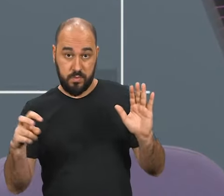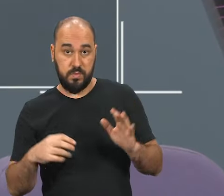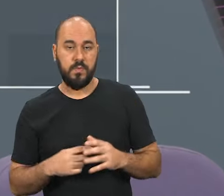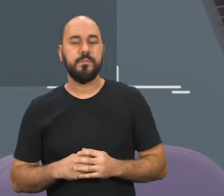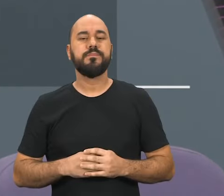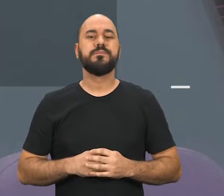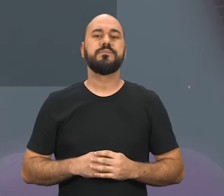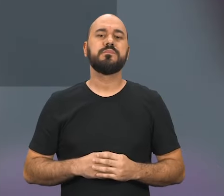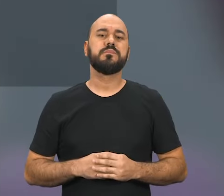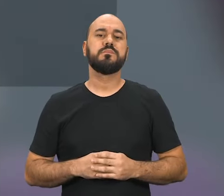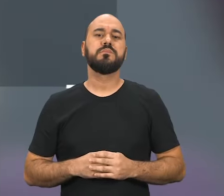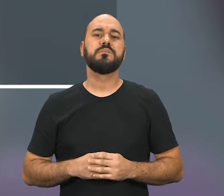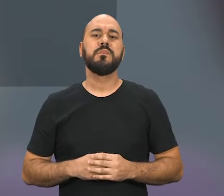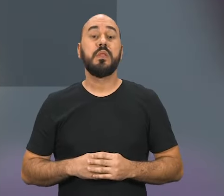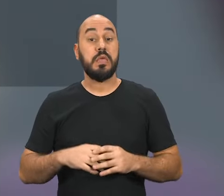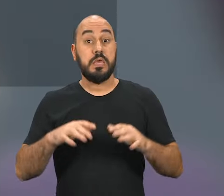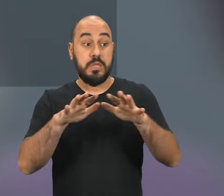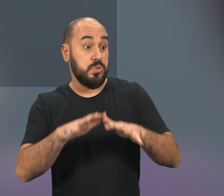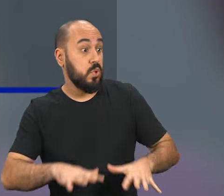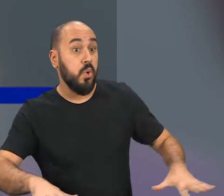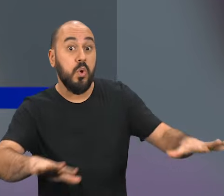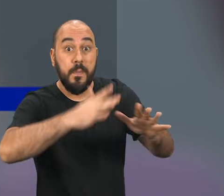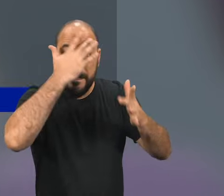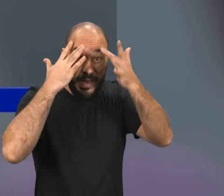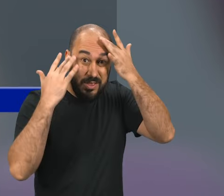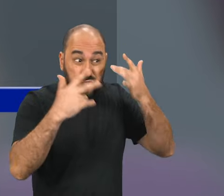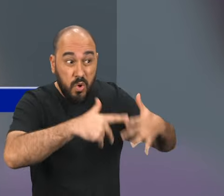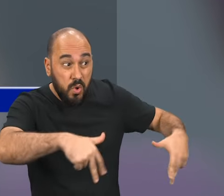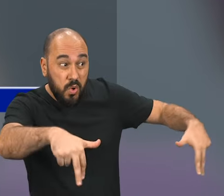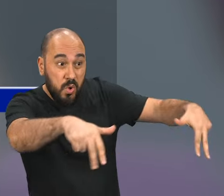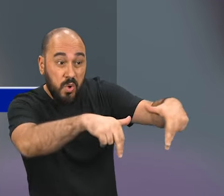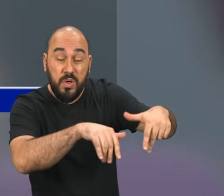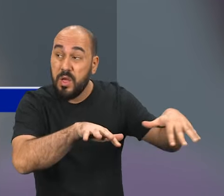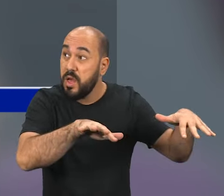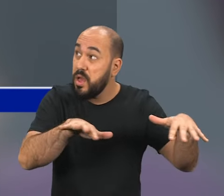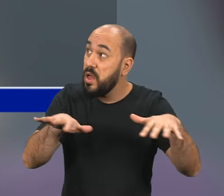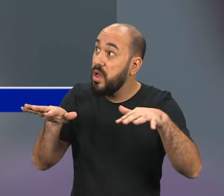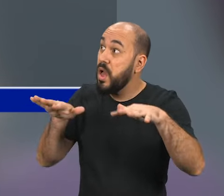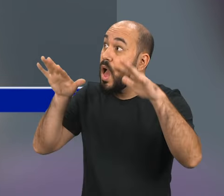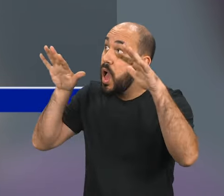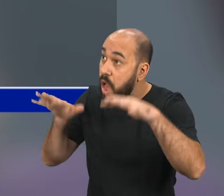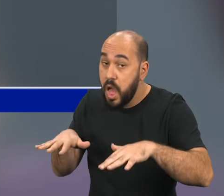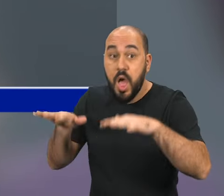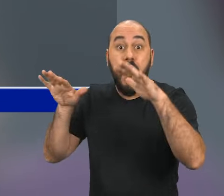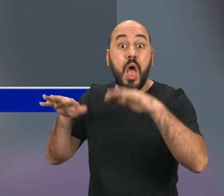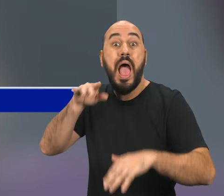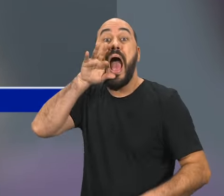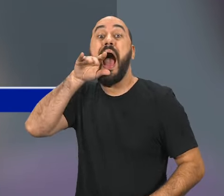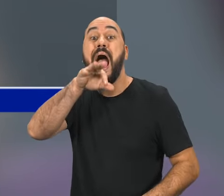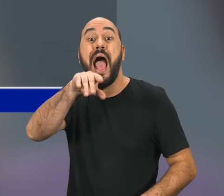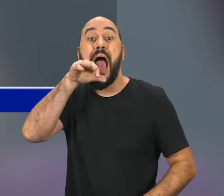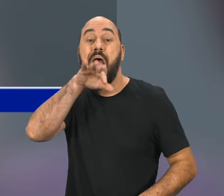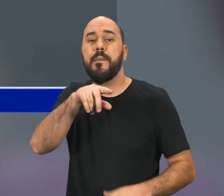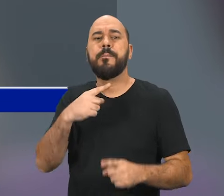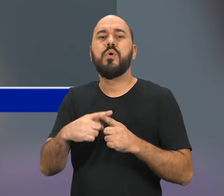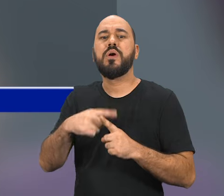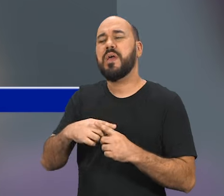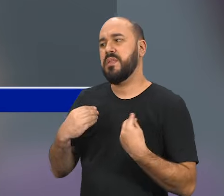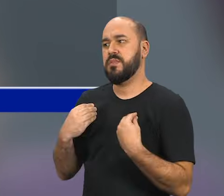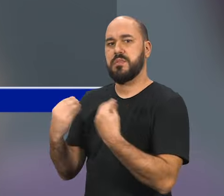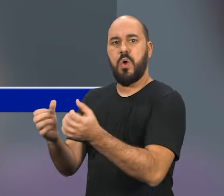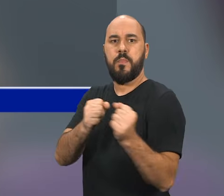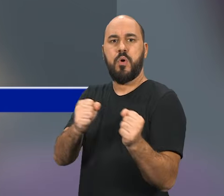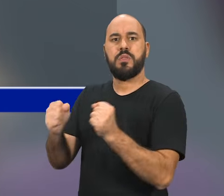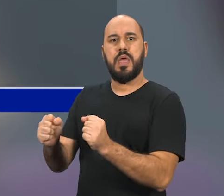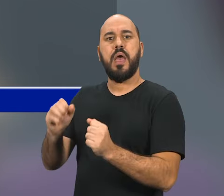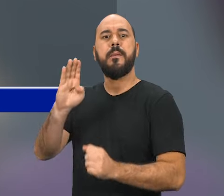fala assim: e adoraram o dragão, porque deu a sua autoridade à besta. Também adoraram a besta,